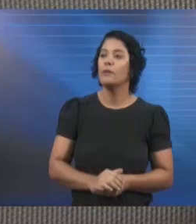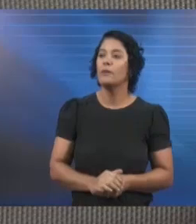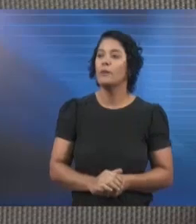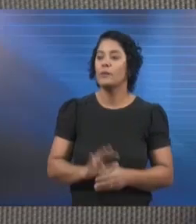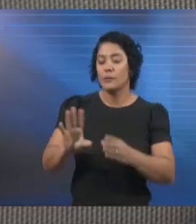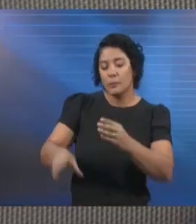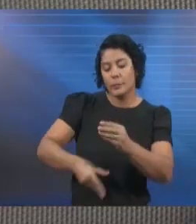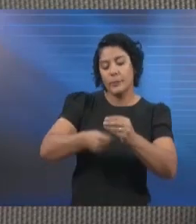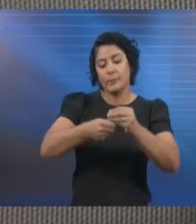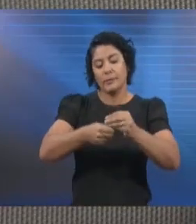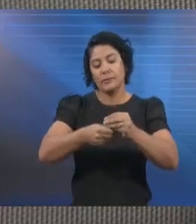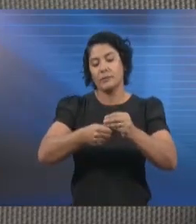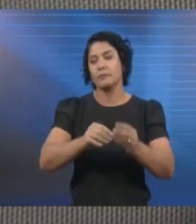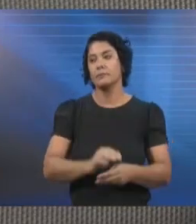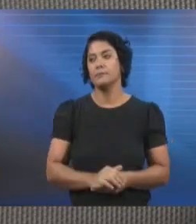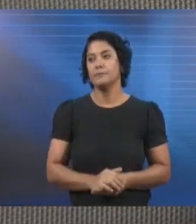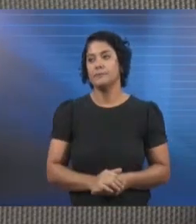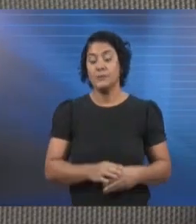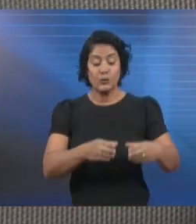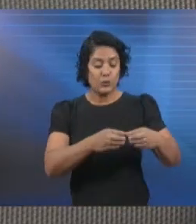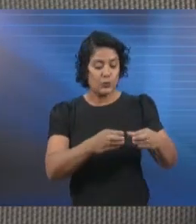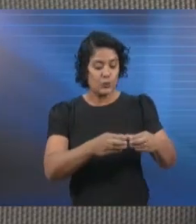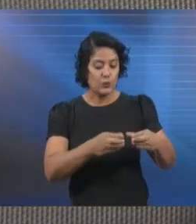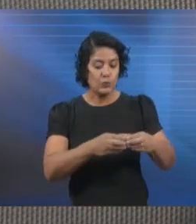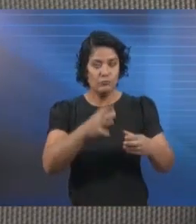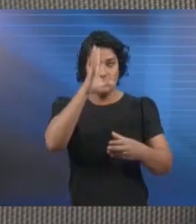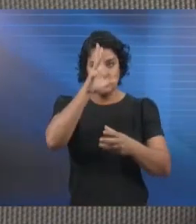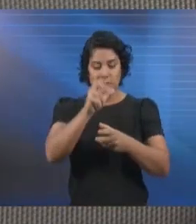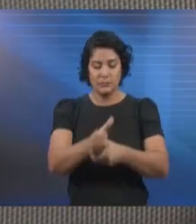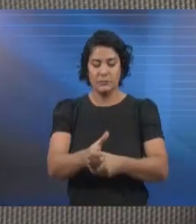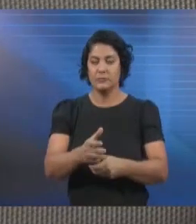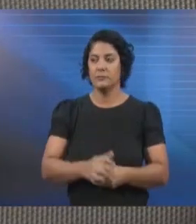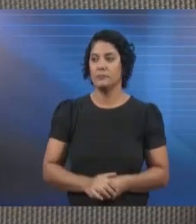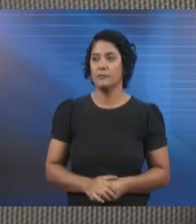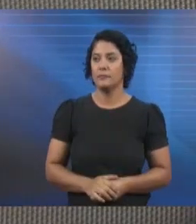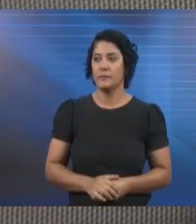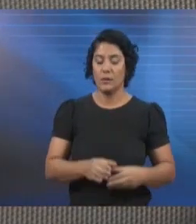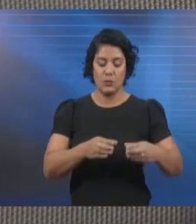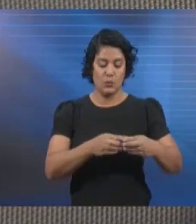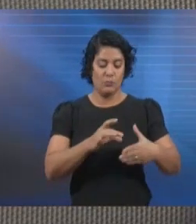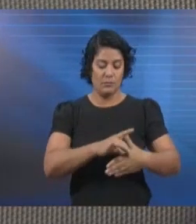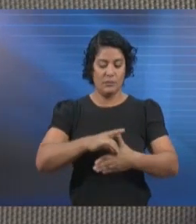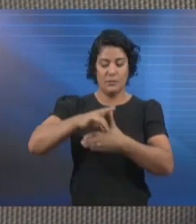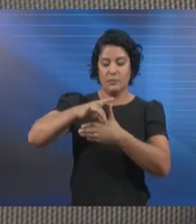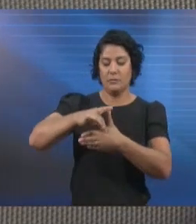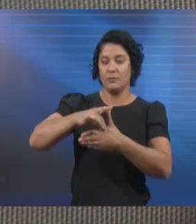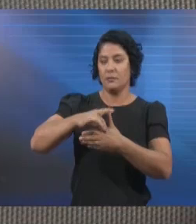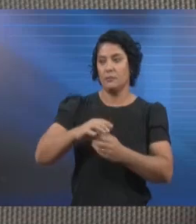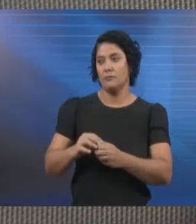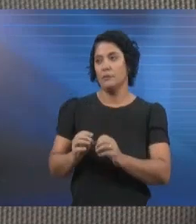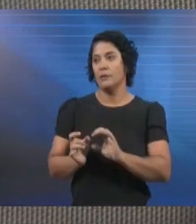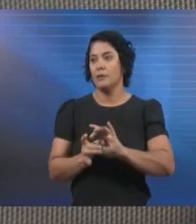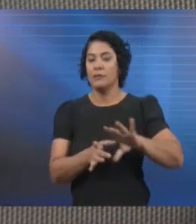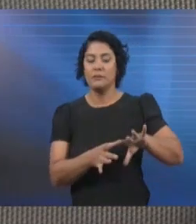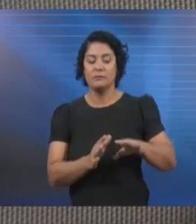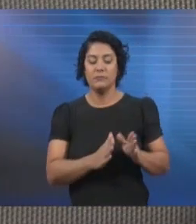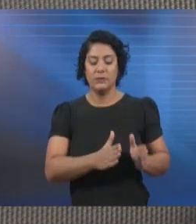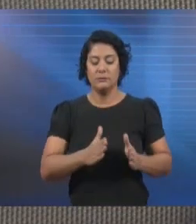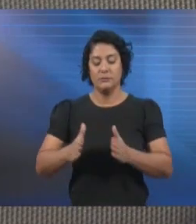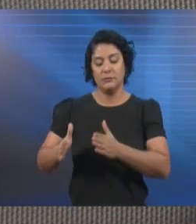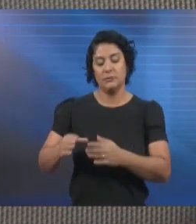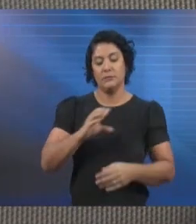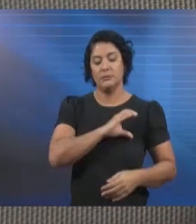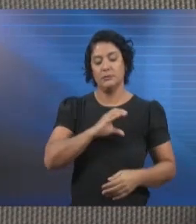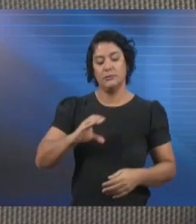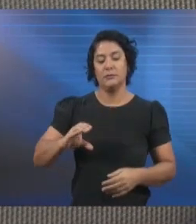uma Emenda em prol de um grupo de Bombeiros Militar e o colégio líderes havia dispensado a tramitação n